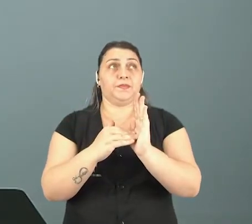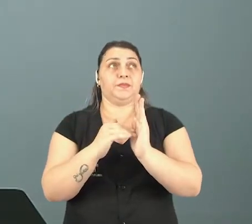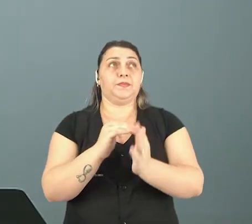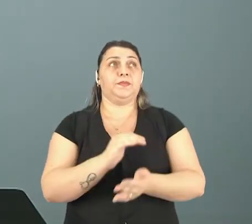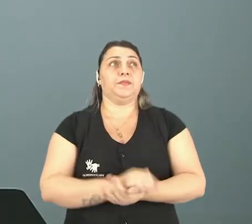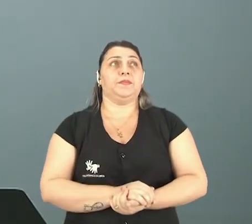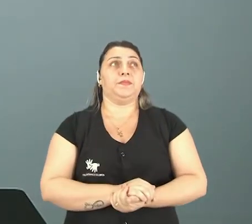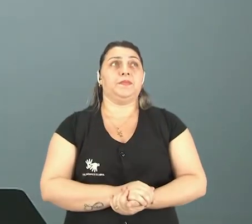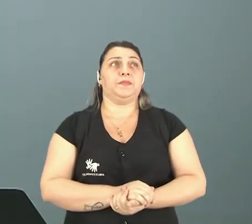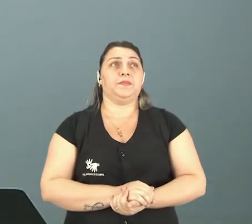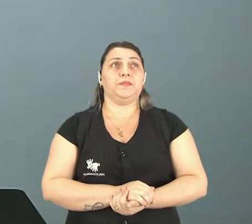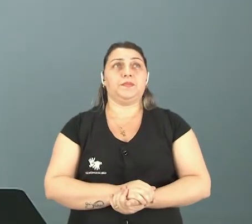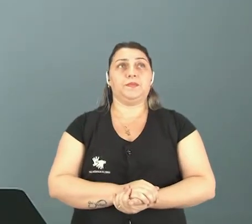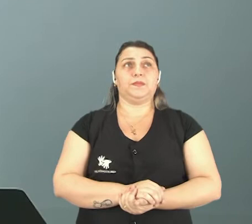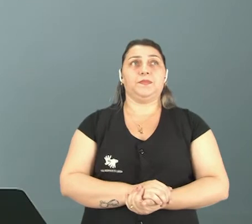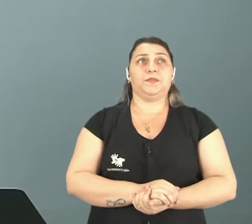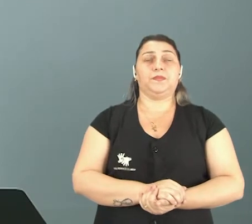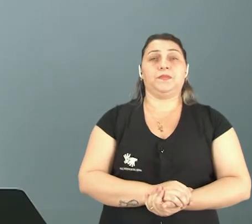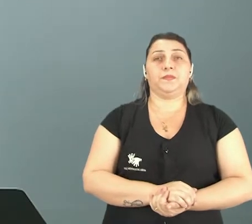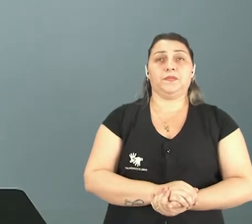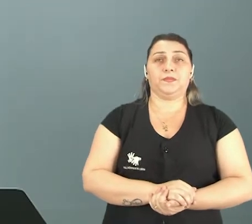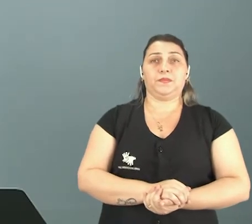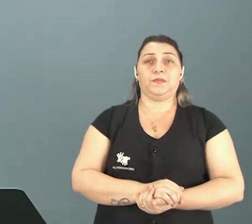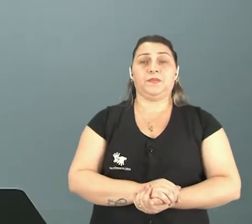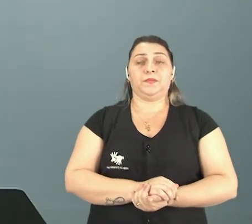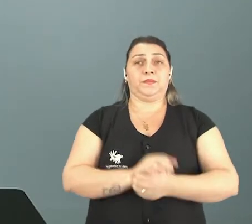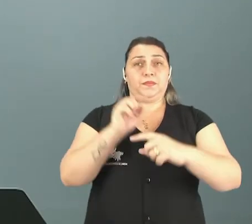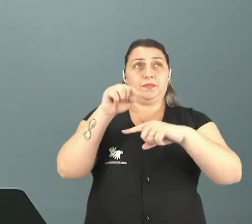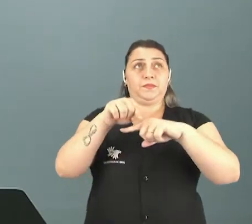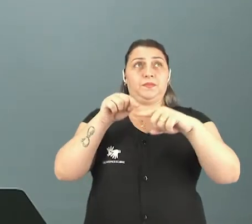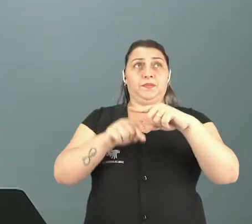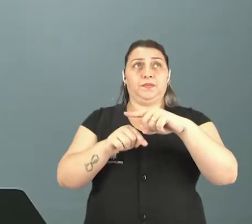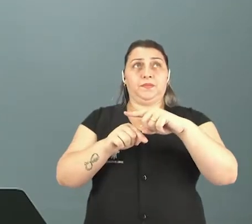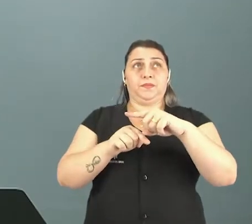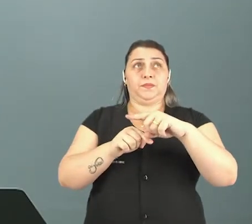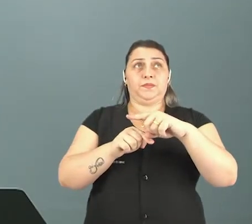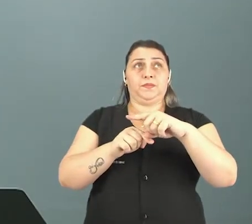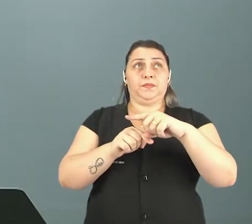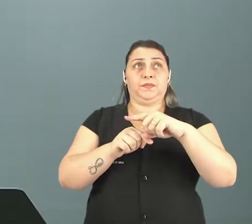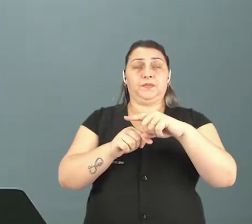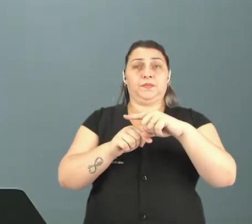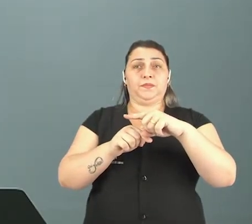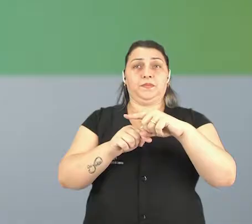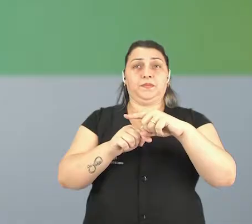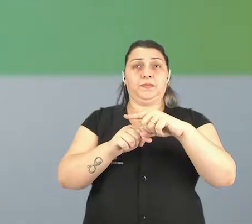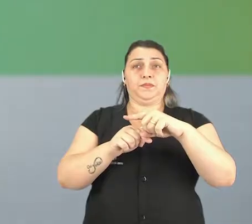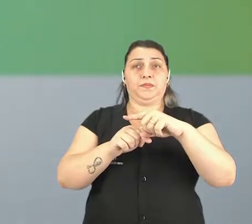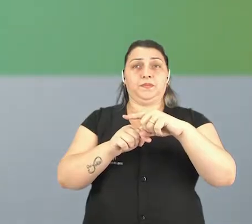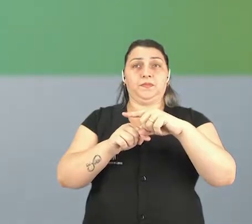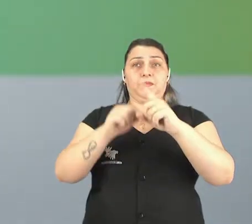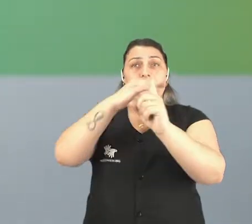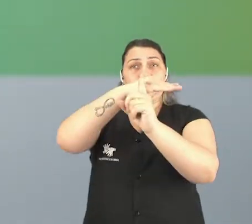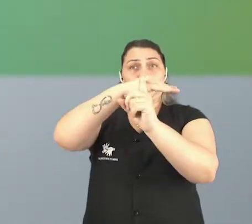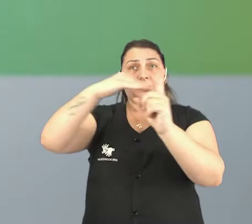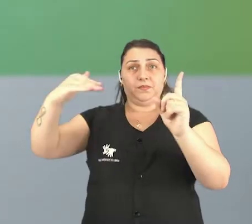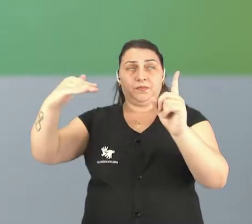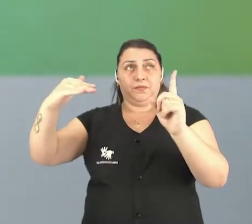A princípio, eles iam ter que dividir esse pirulito ao meio, que é